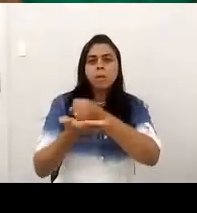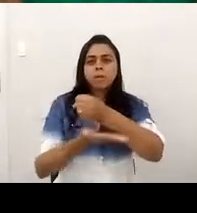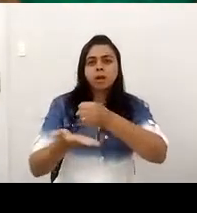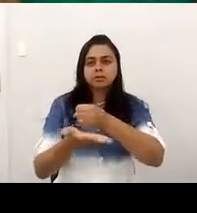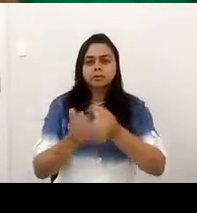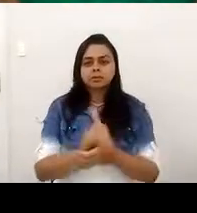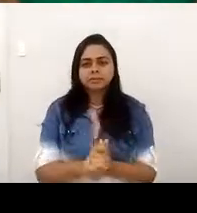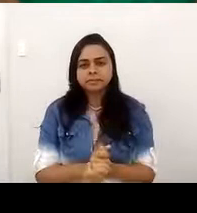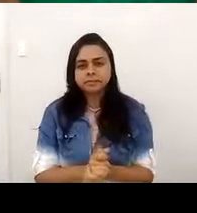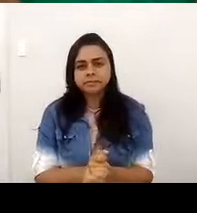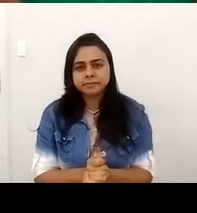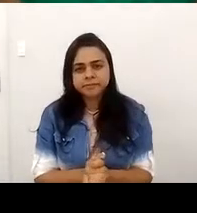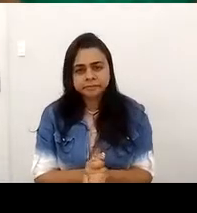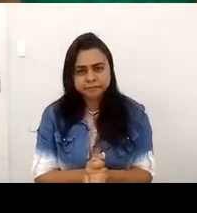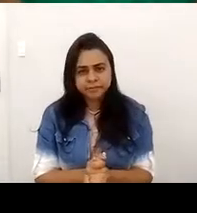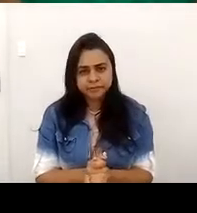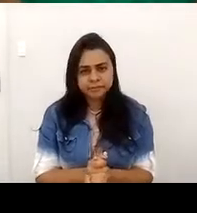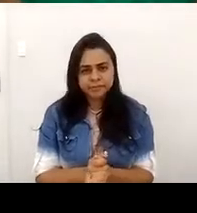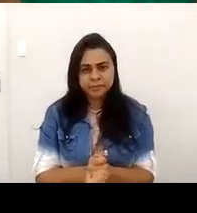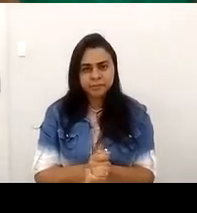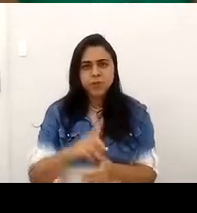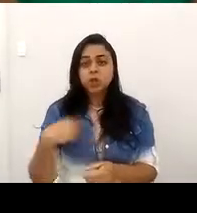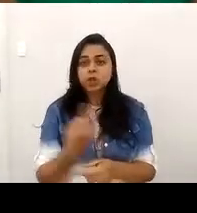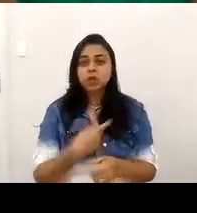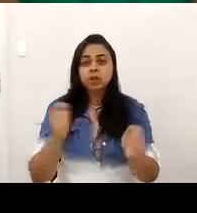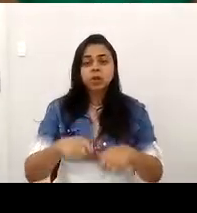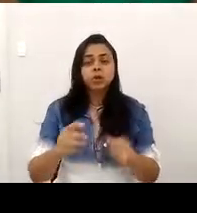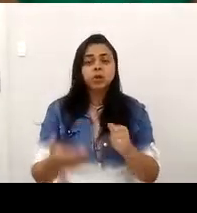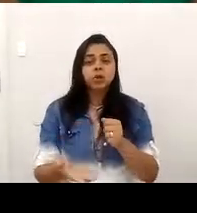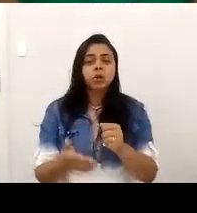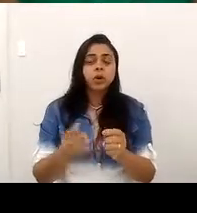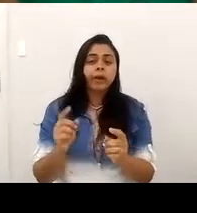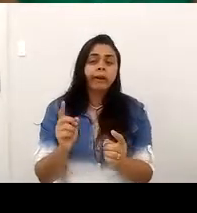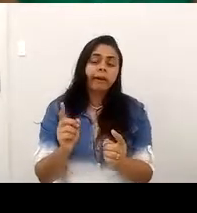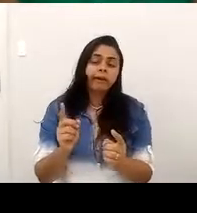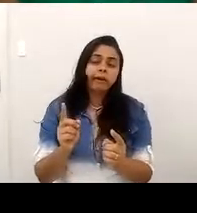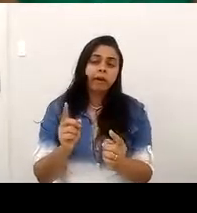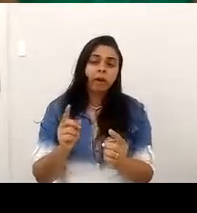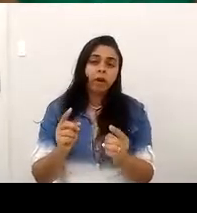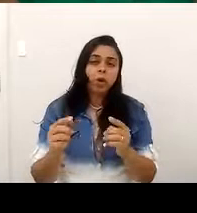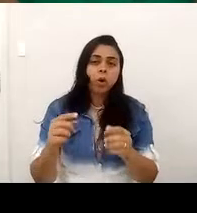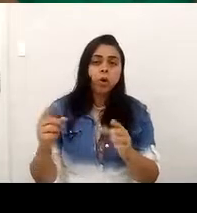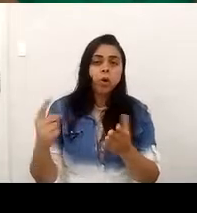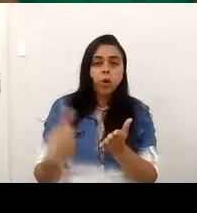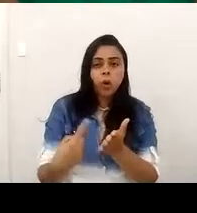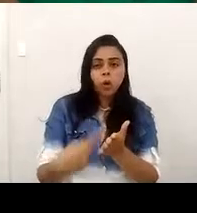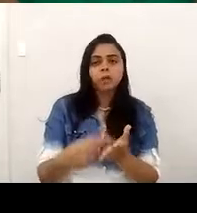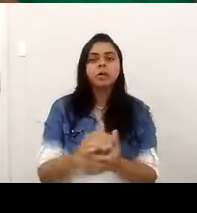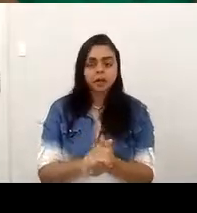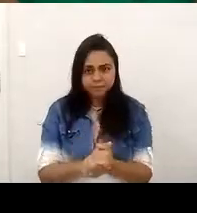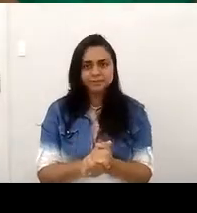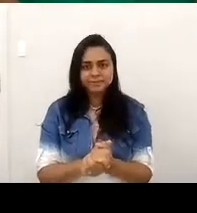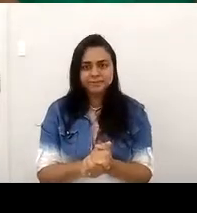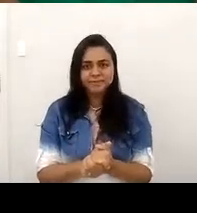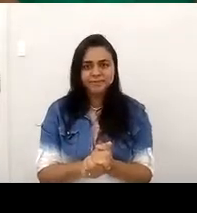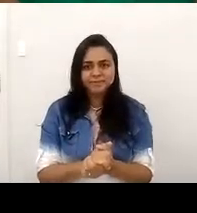Então, Antônio, a gente podia combinar com eles, porque eu acho que o Evandro e a Dalva já estão aqui, aí